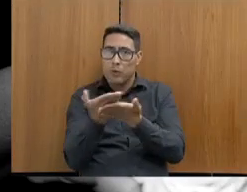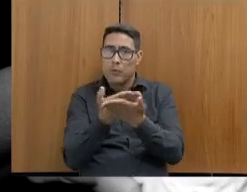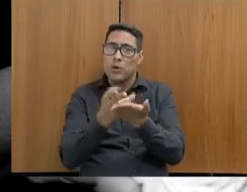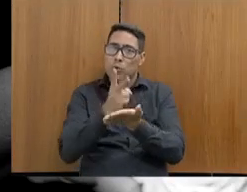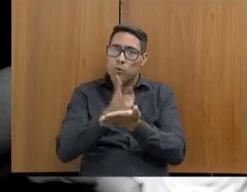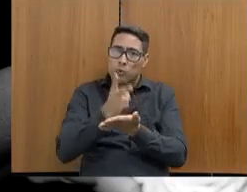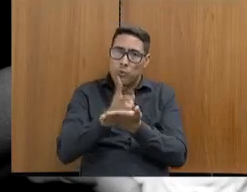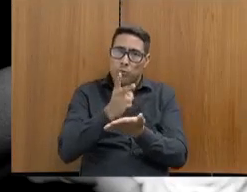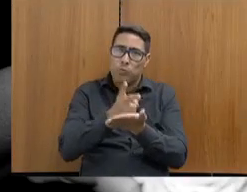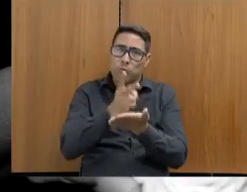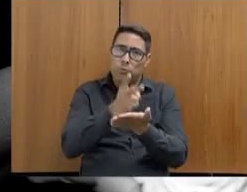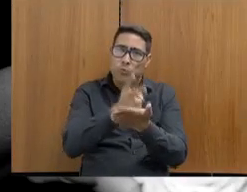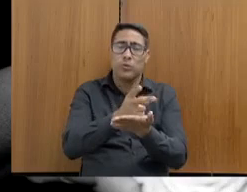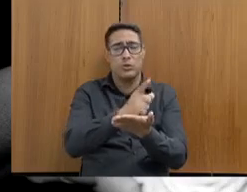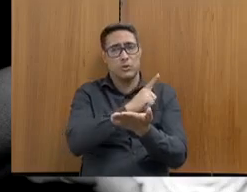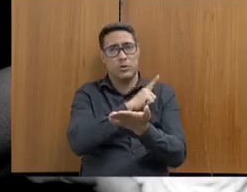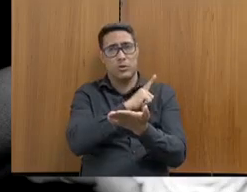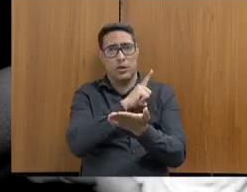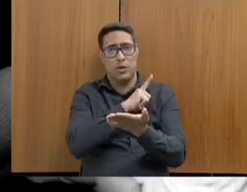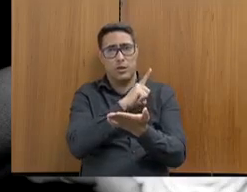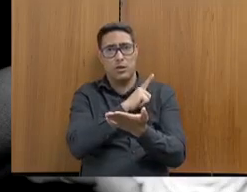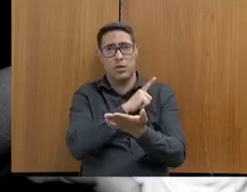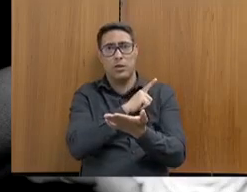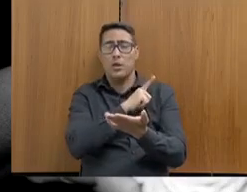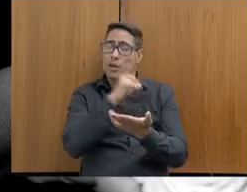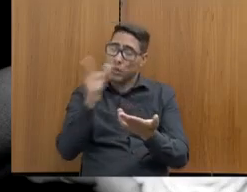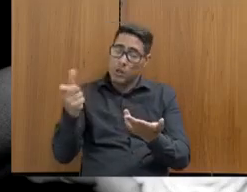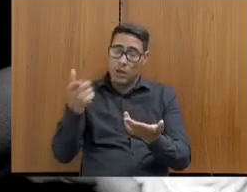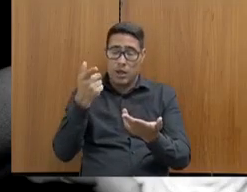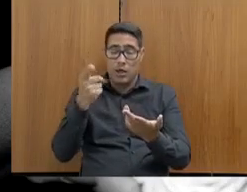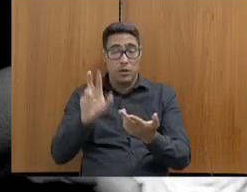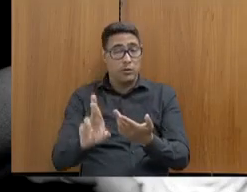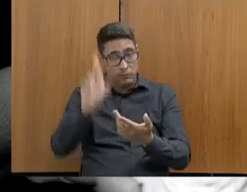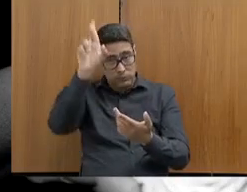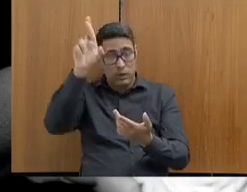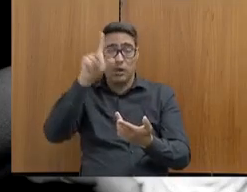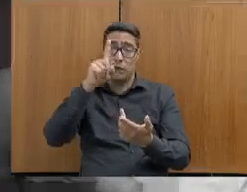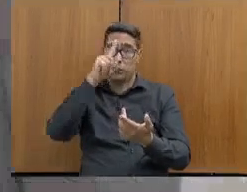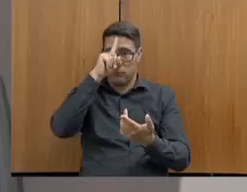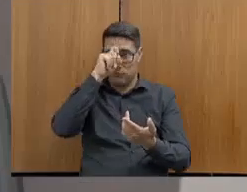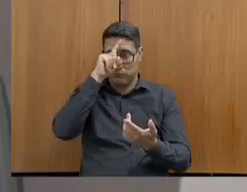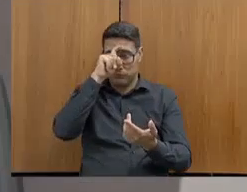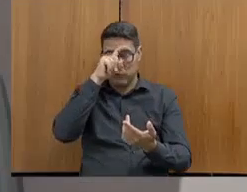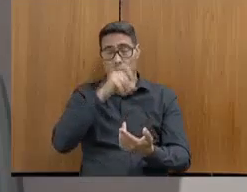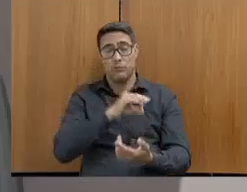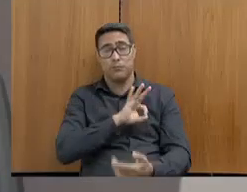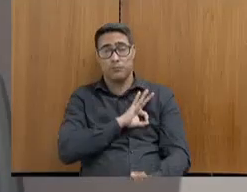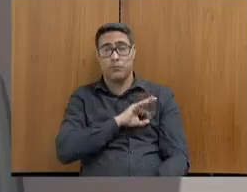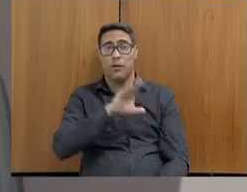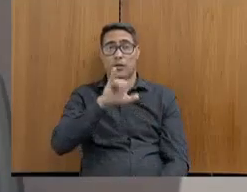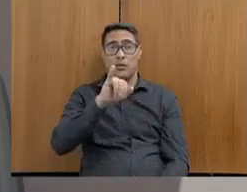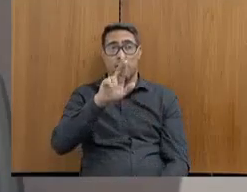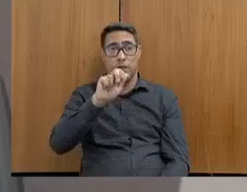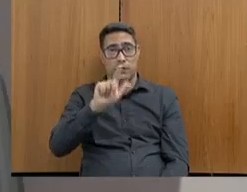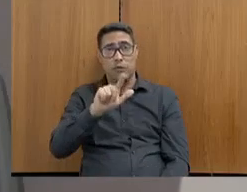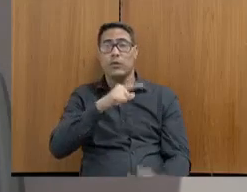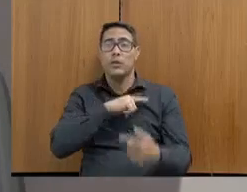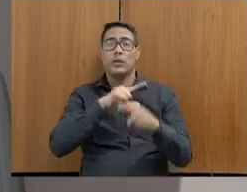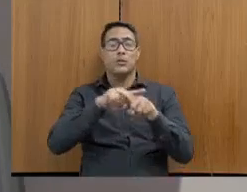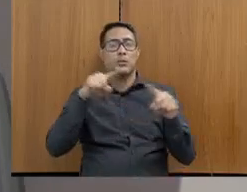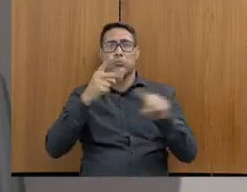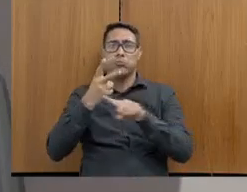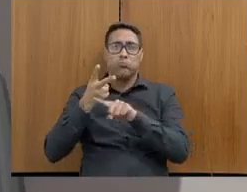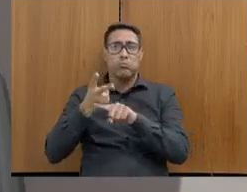é feito né pelo pelo nosso Hospital da Polícia Civil pela nossa Diretoria de saúde ocupacional para além né para